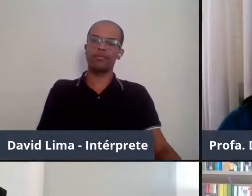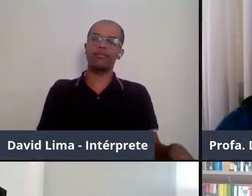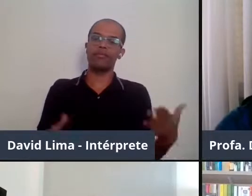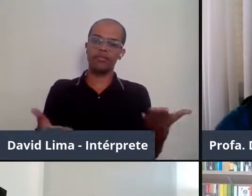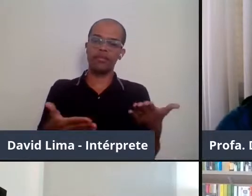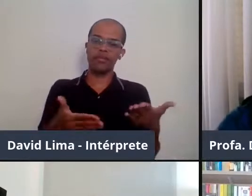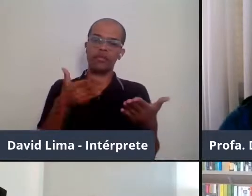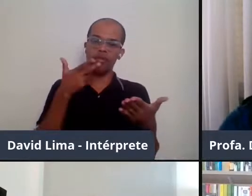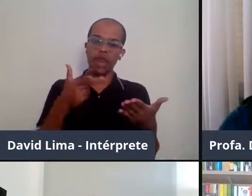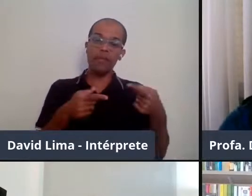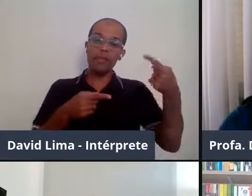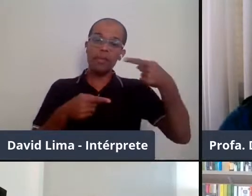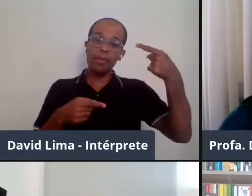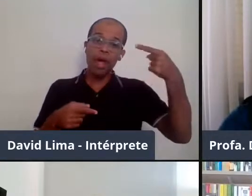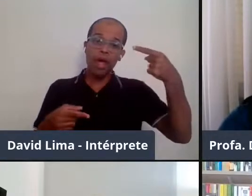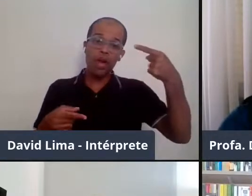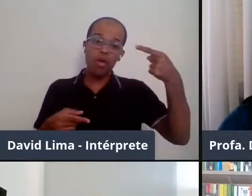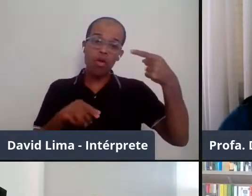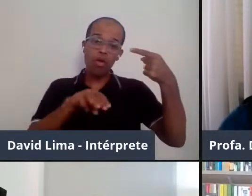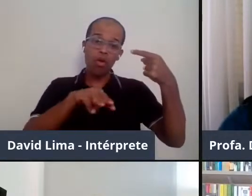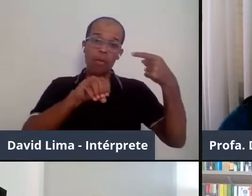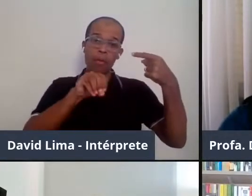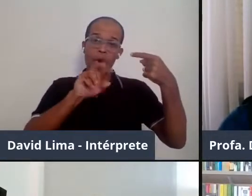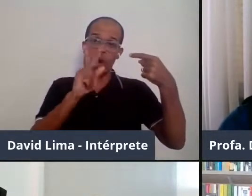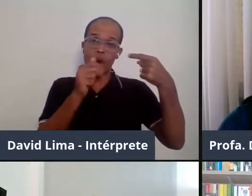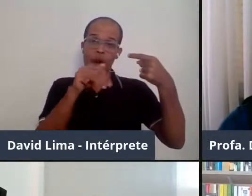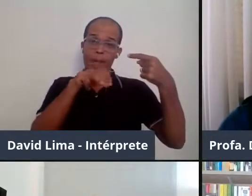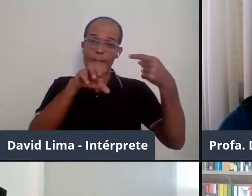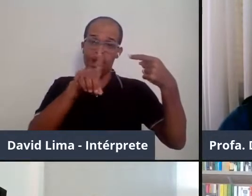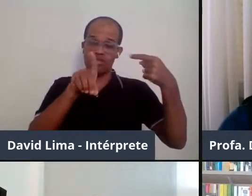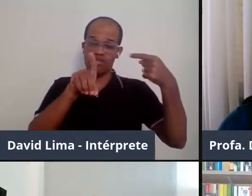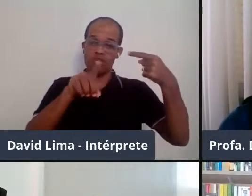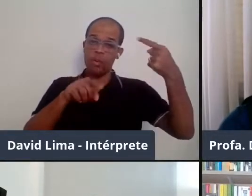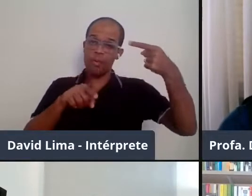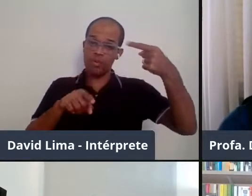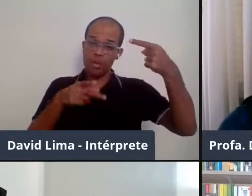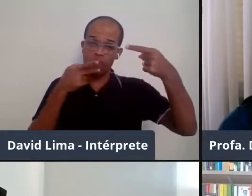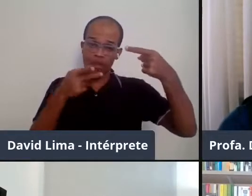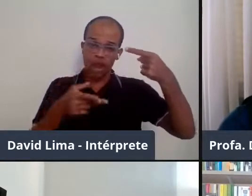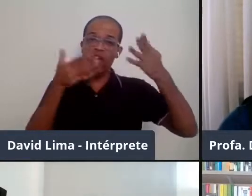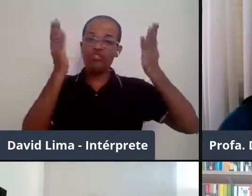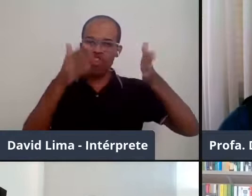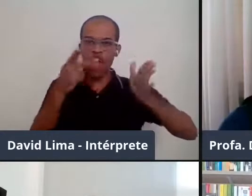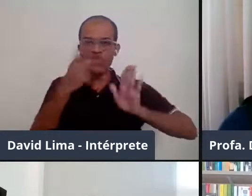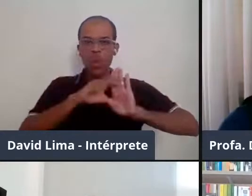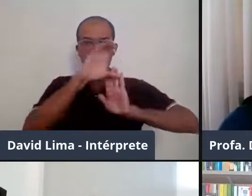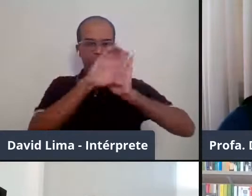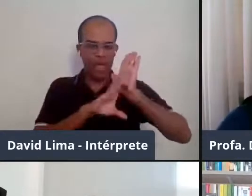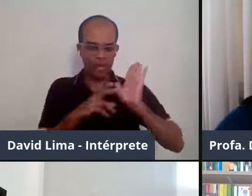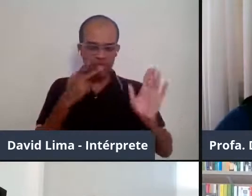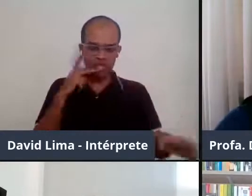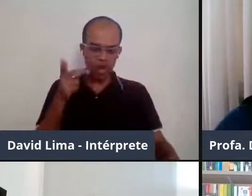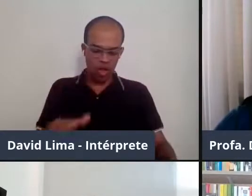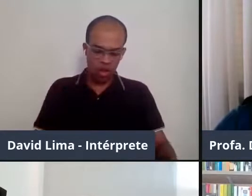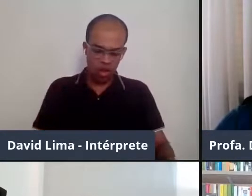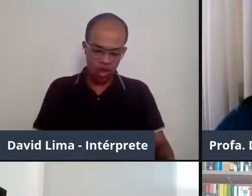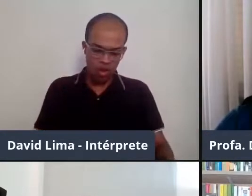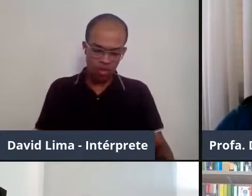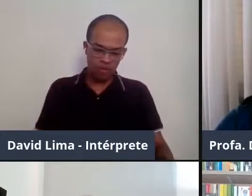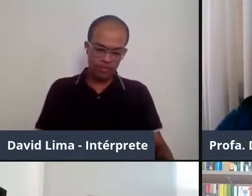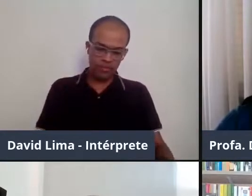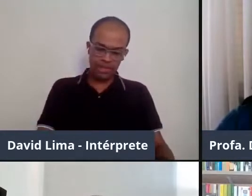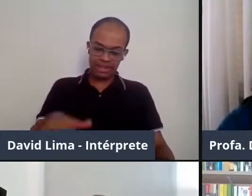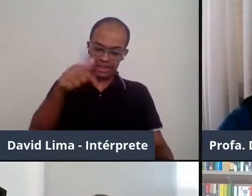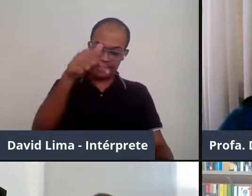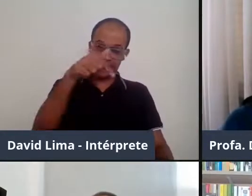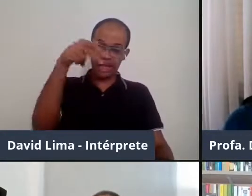fala. Professor Mohamed, por favor, eu já lemos aqui o seu currículo, um pequeno currículo também. 7 minutos